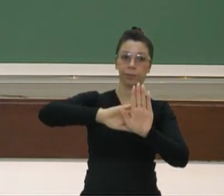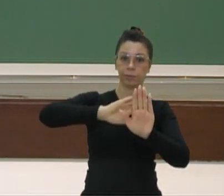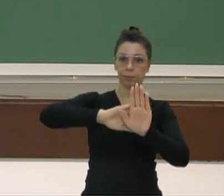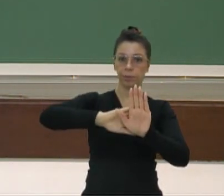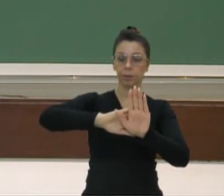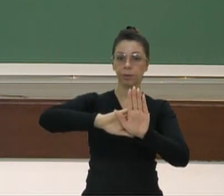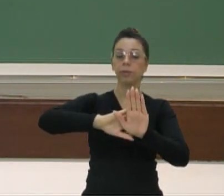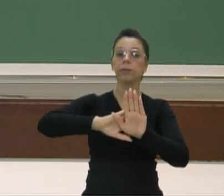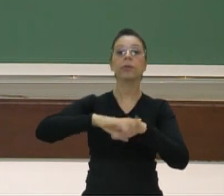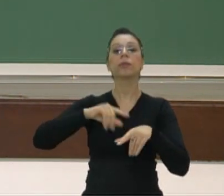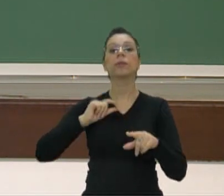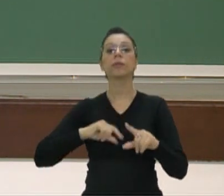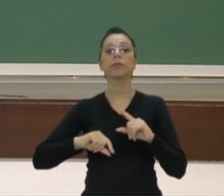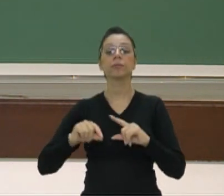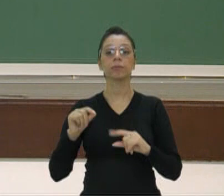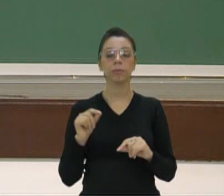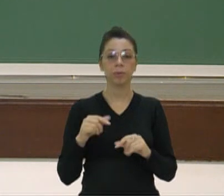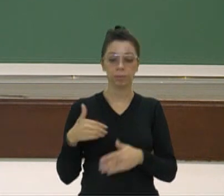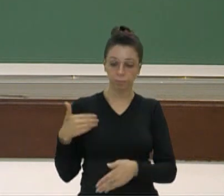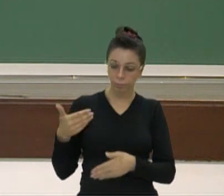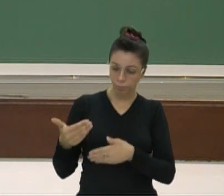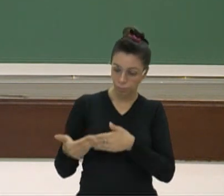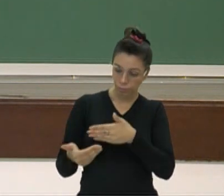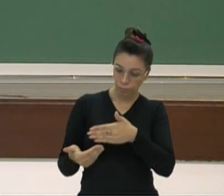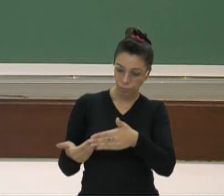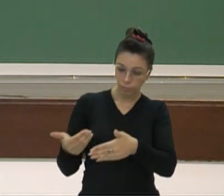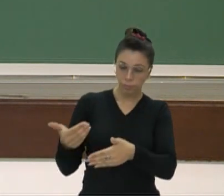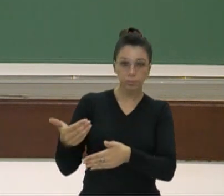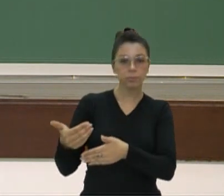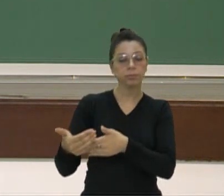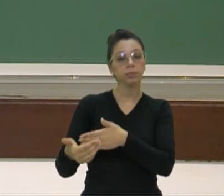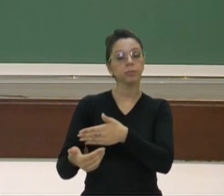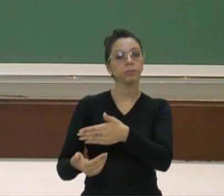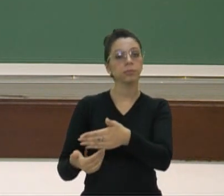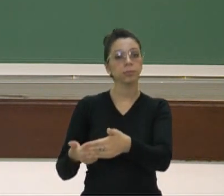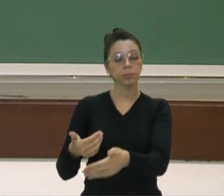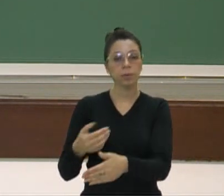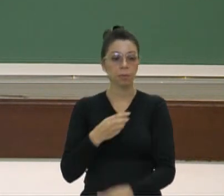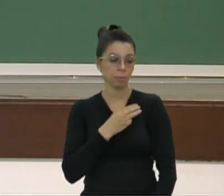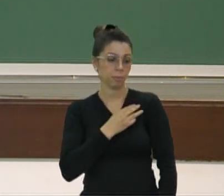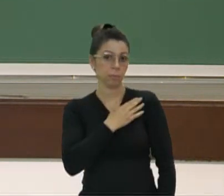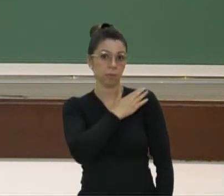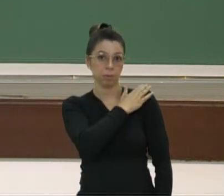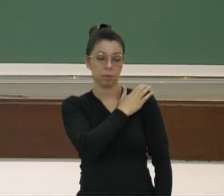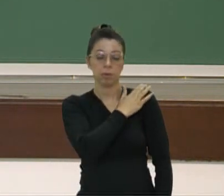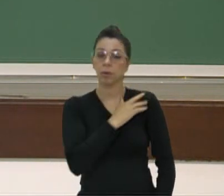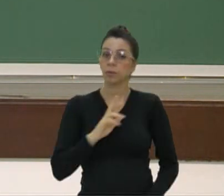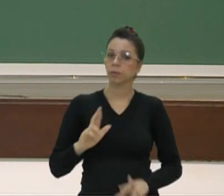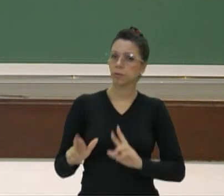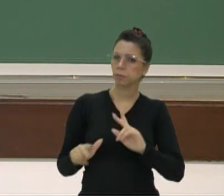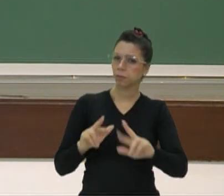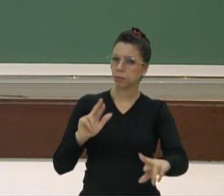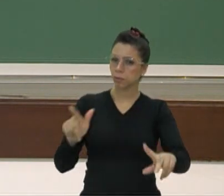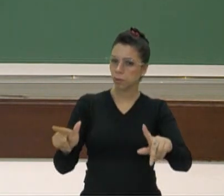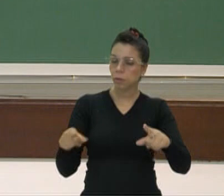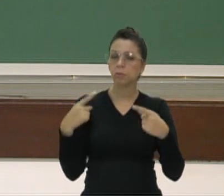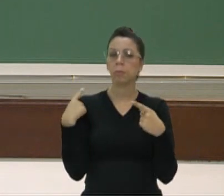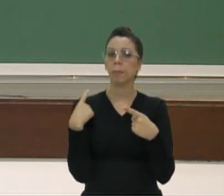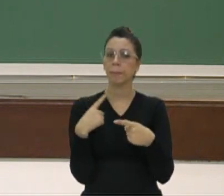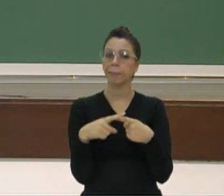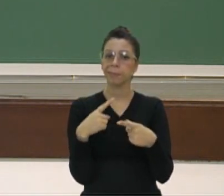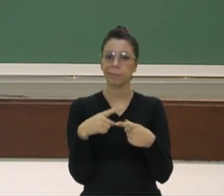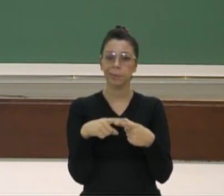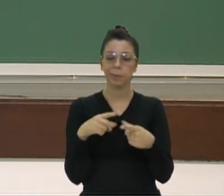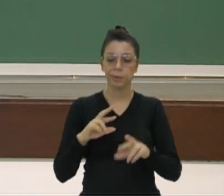resgatamos a Guerra Fria, vimos que foi um processo de evolução militar muito diferenciado. Por quê?